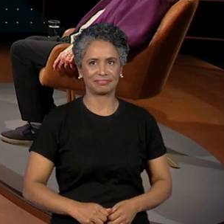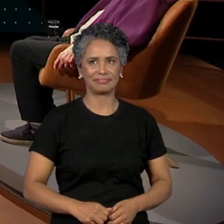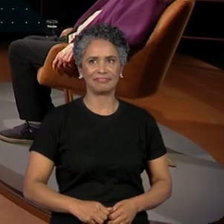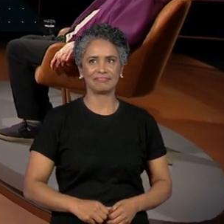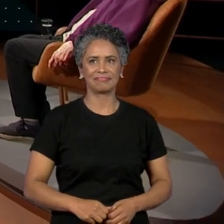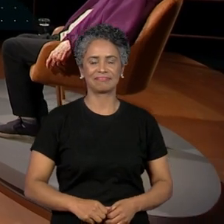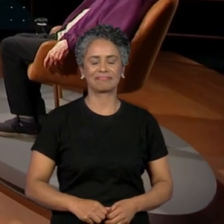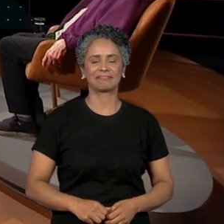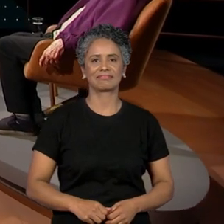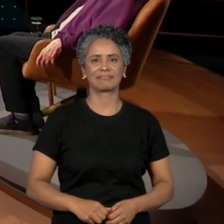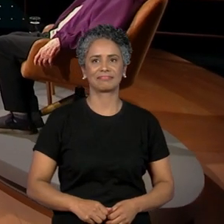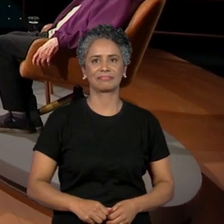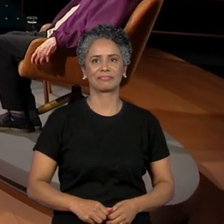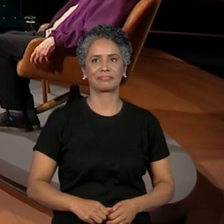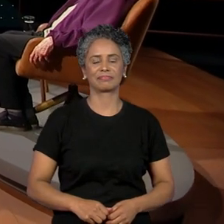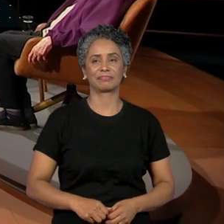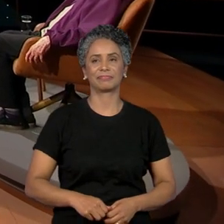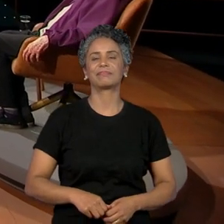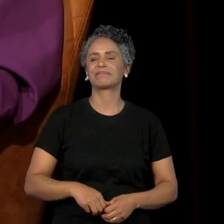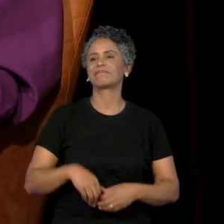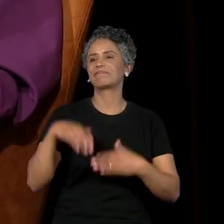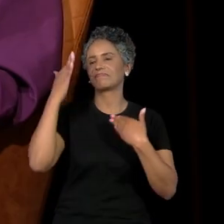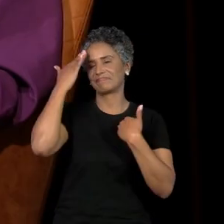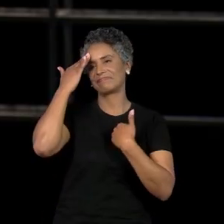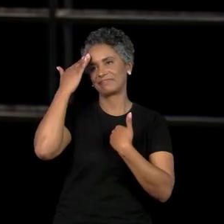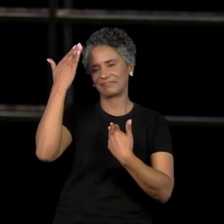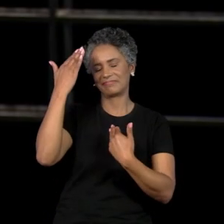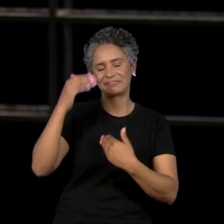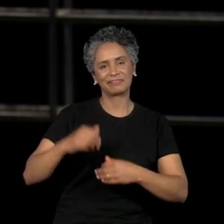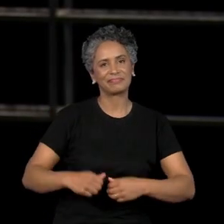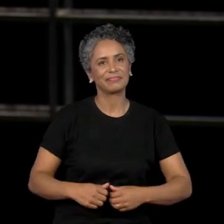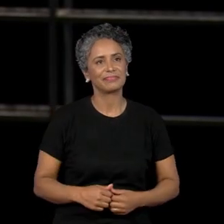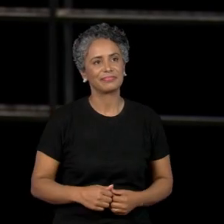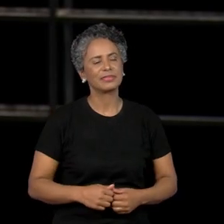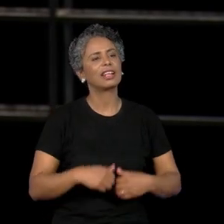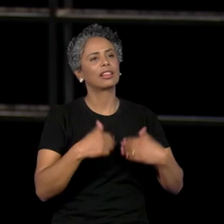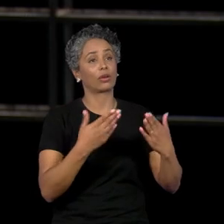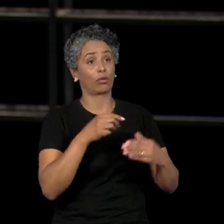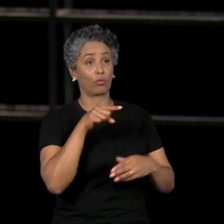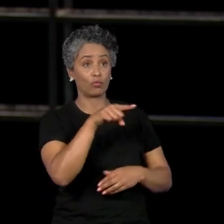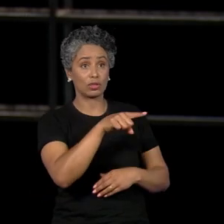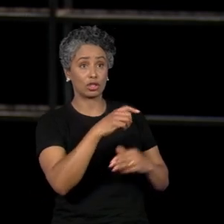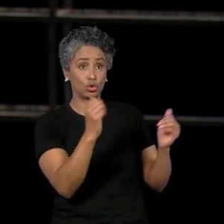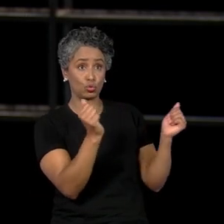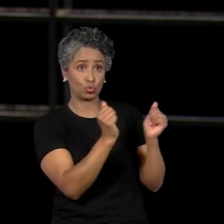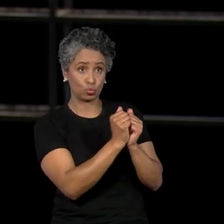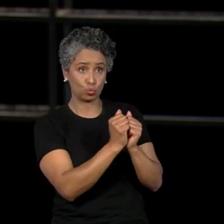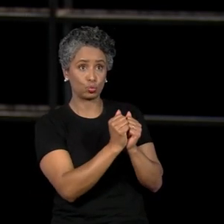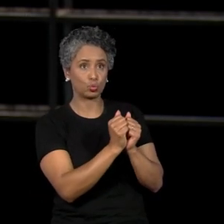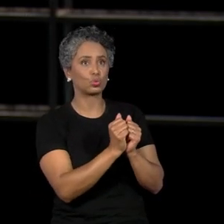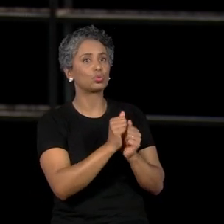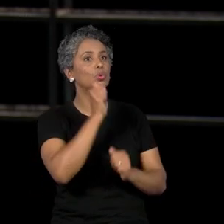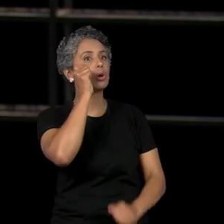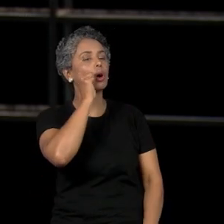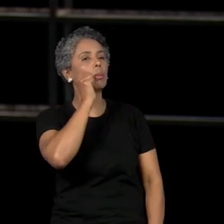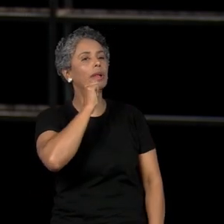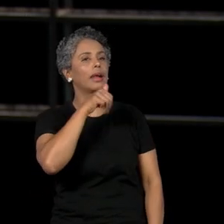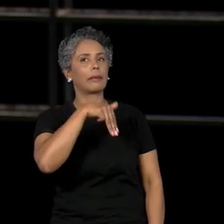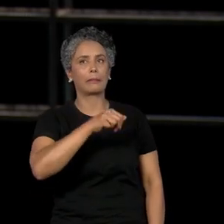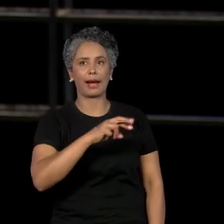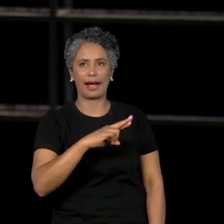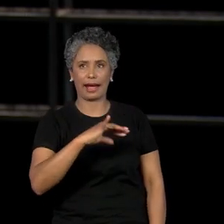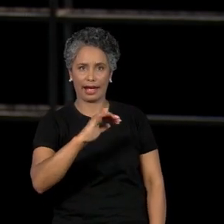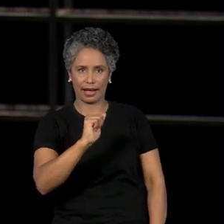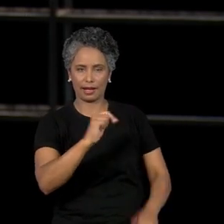Obrigado. Eu assisti, né? Décio, você e a Marika levaram o estágio a se apresentar numa aldeia